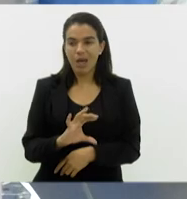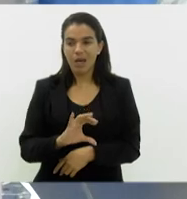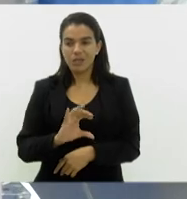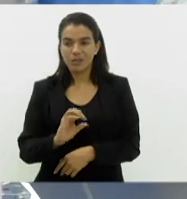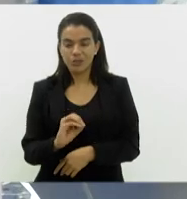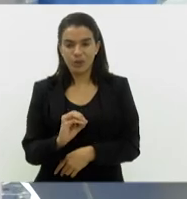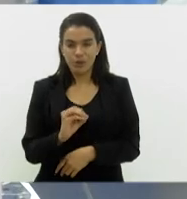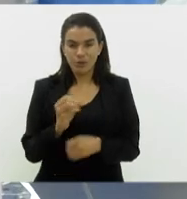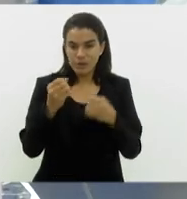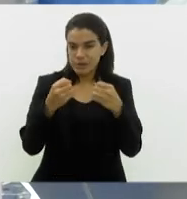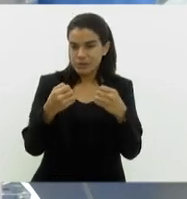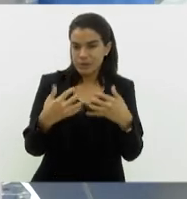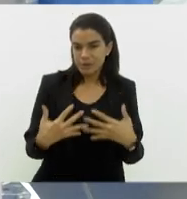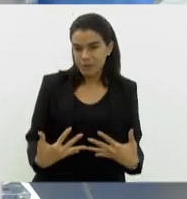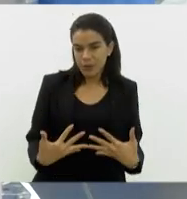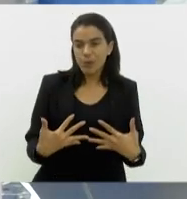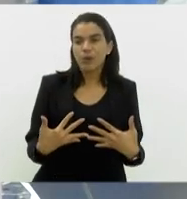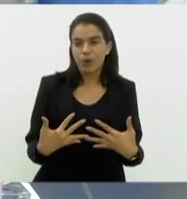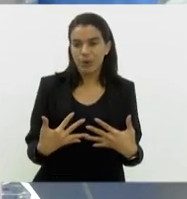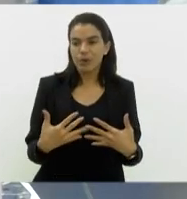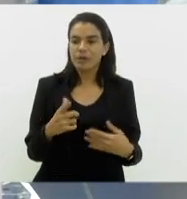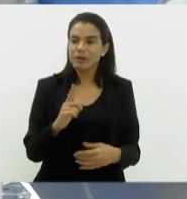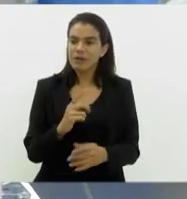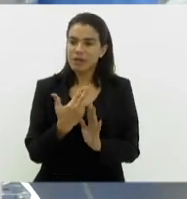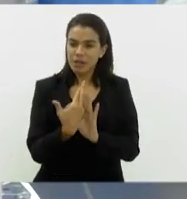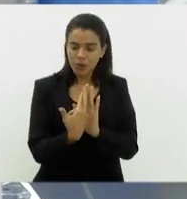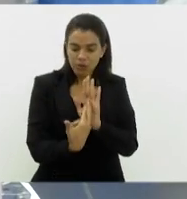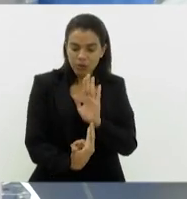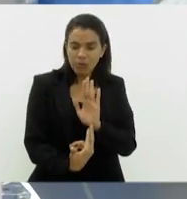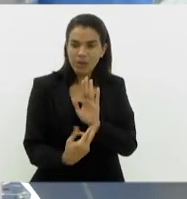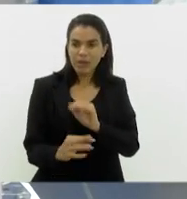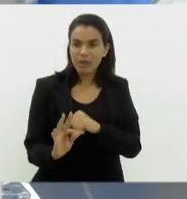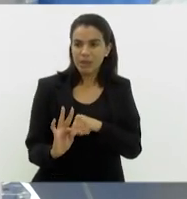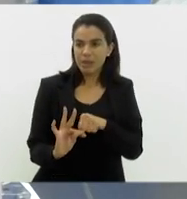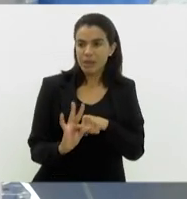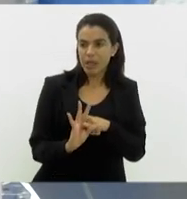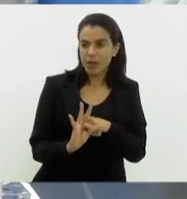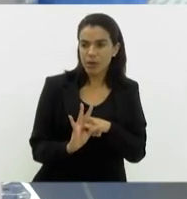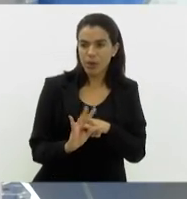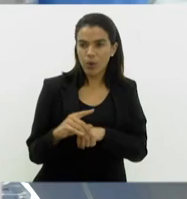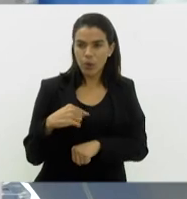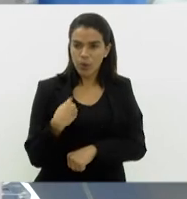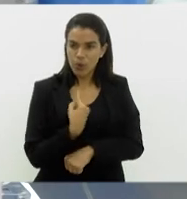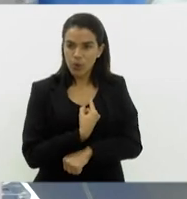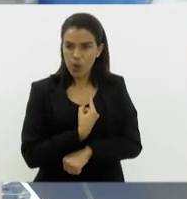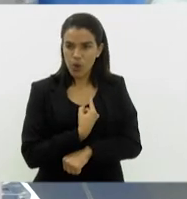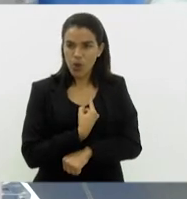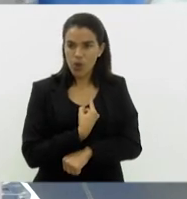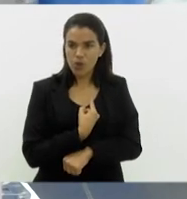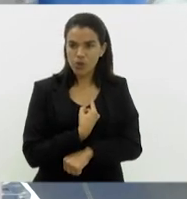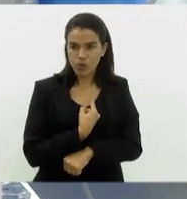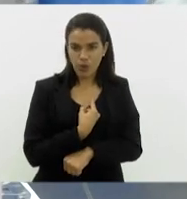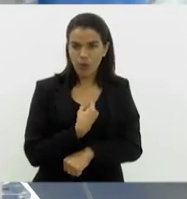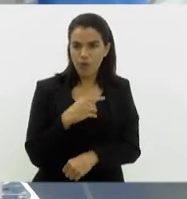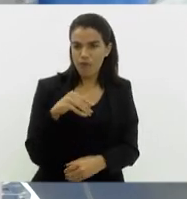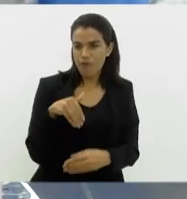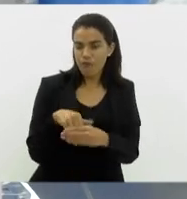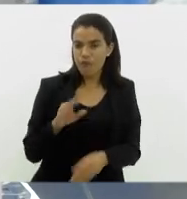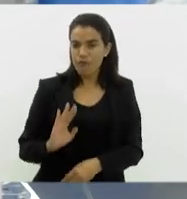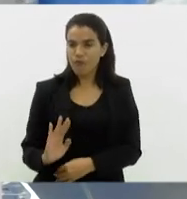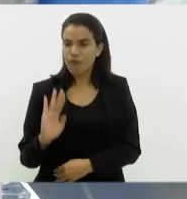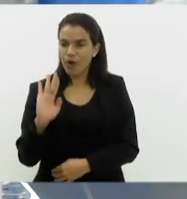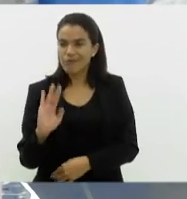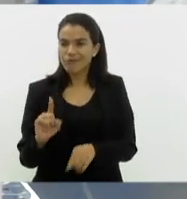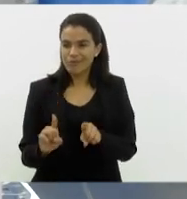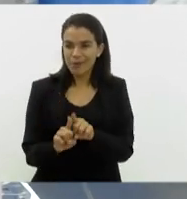relata e relatou aqui na sua fala que fez um relatório técnico o nosso voto a gente também é técnico também foi com